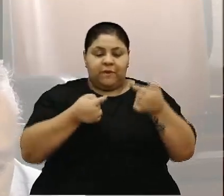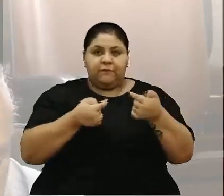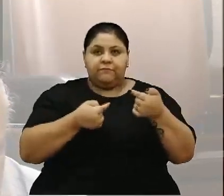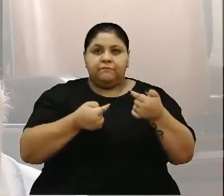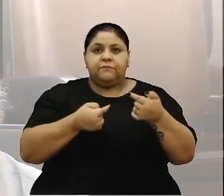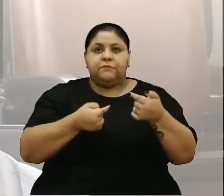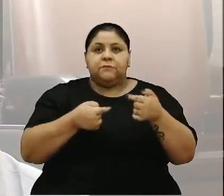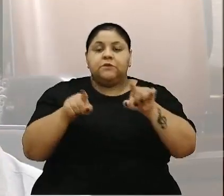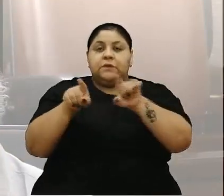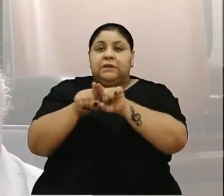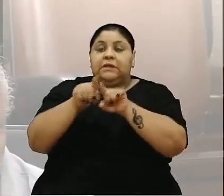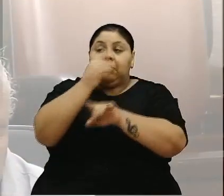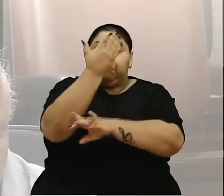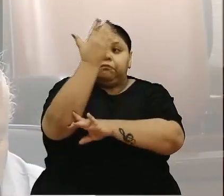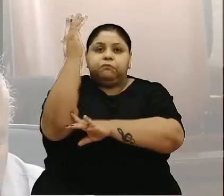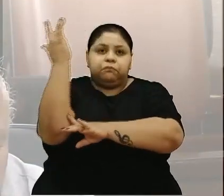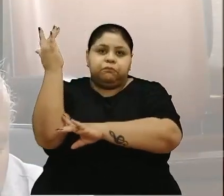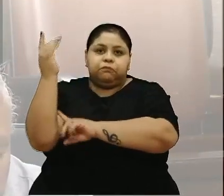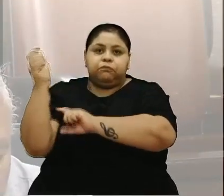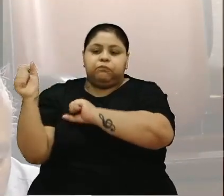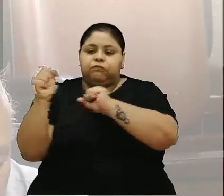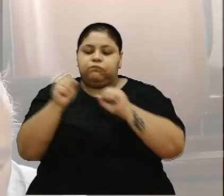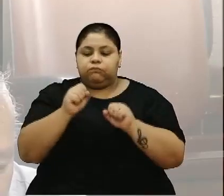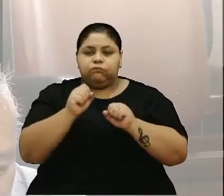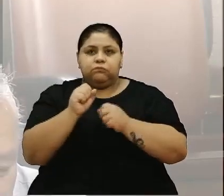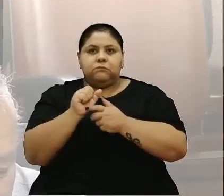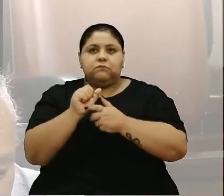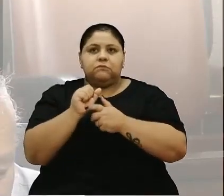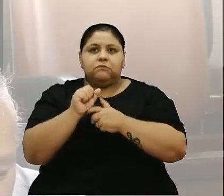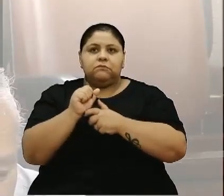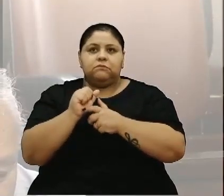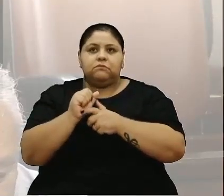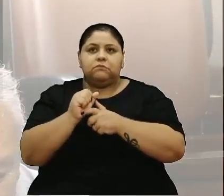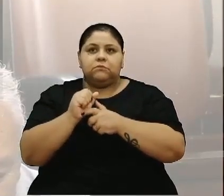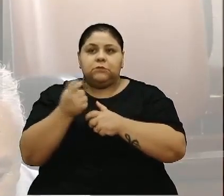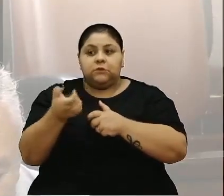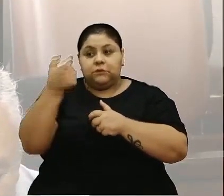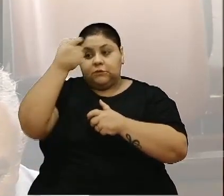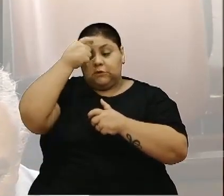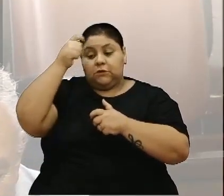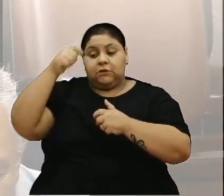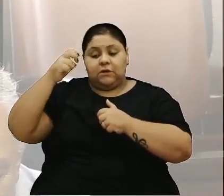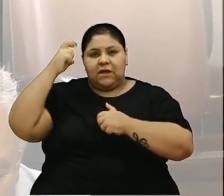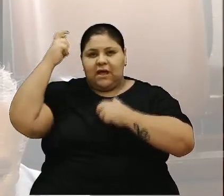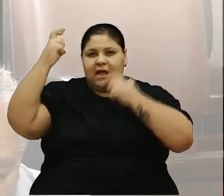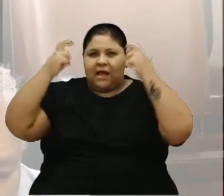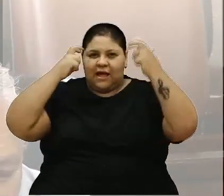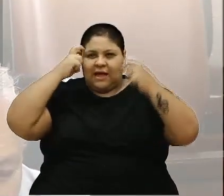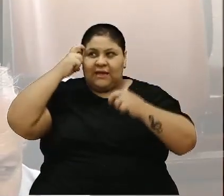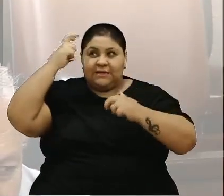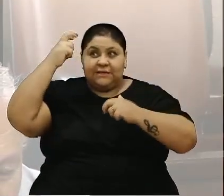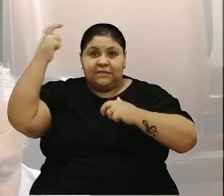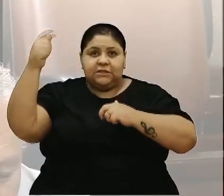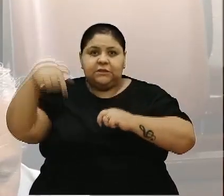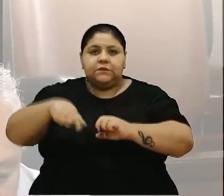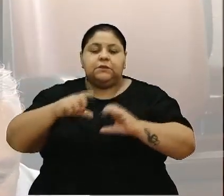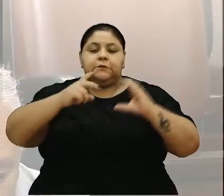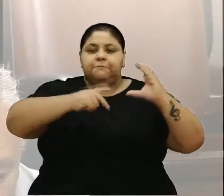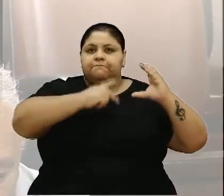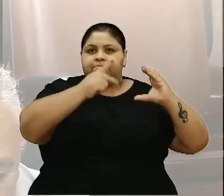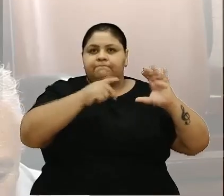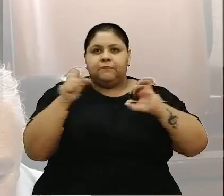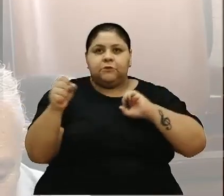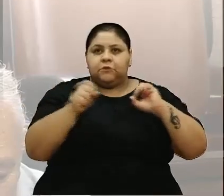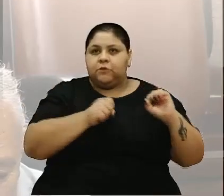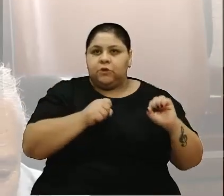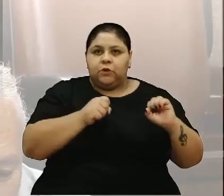e a questão do meio ambiente, então, que nós possamos, né, trazer a intelectualidade aqui para a Câmara de Vereadores, que a gente possa